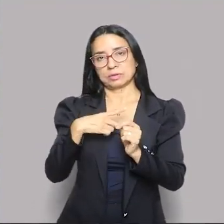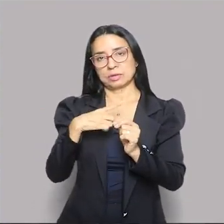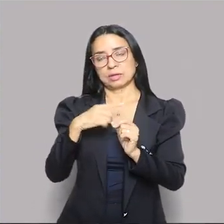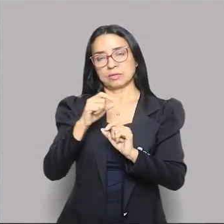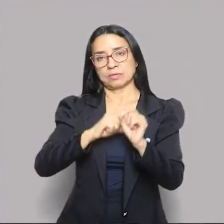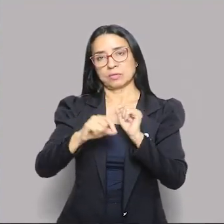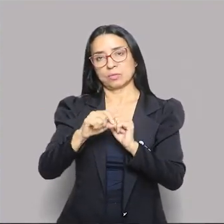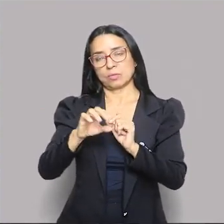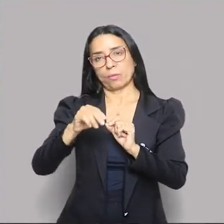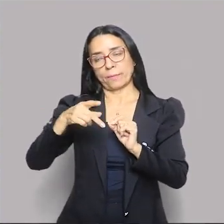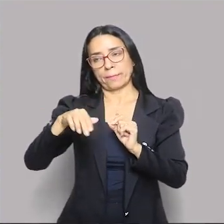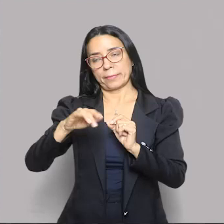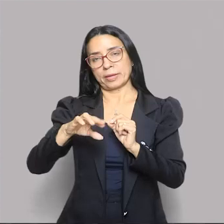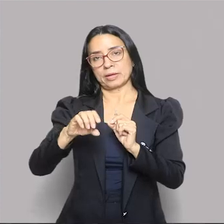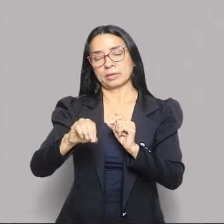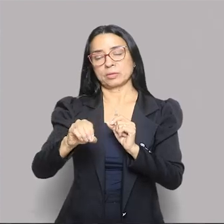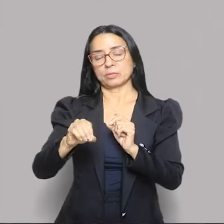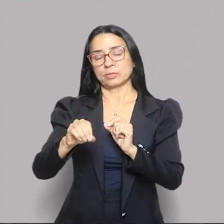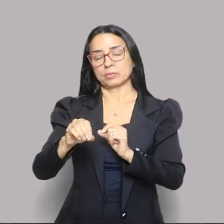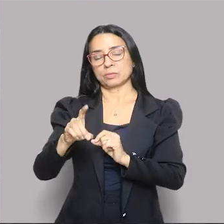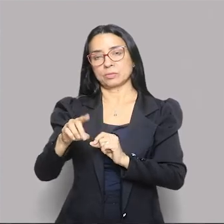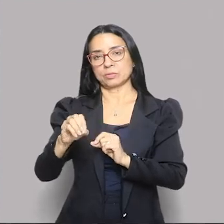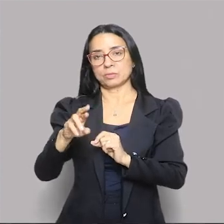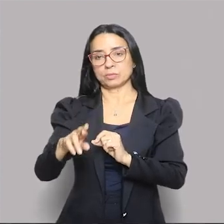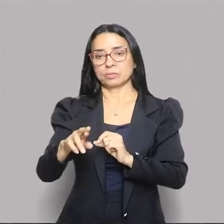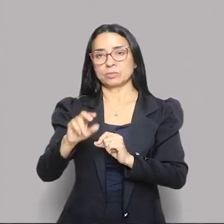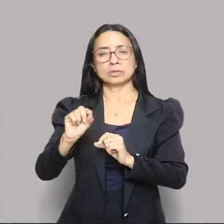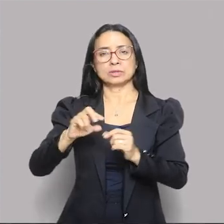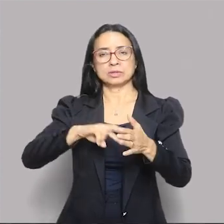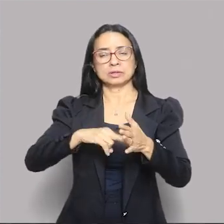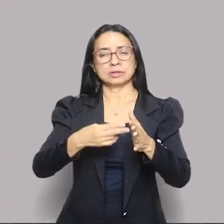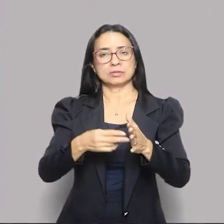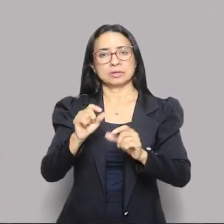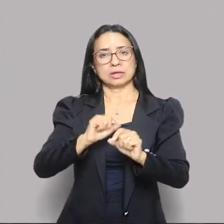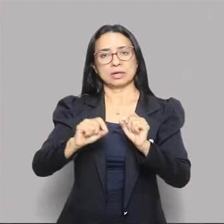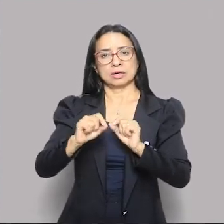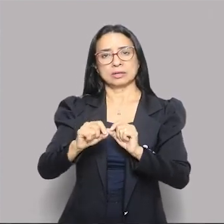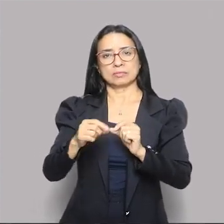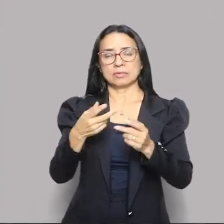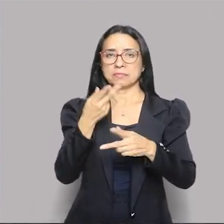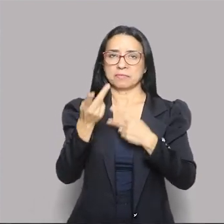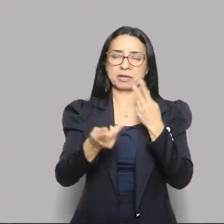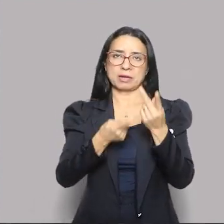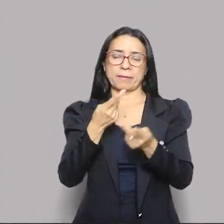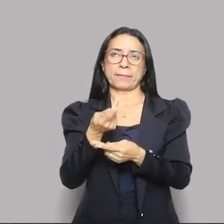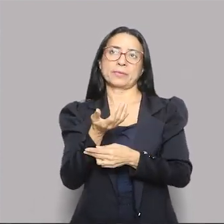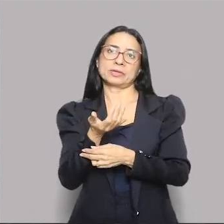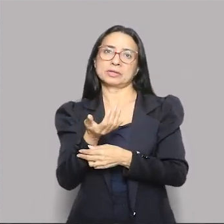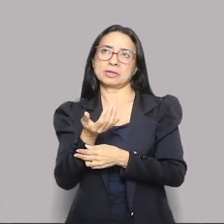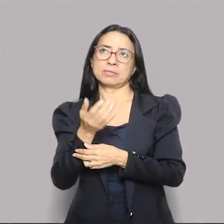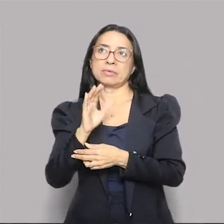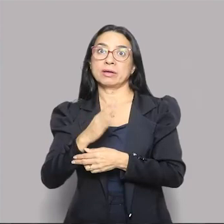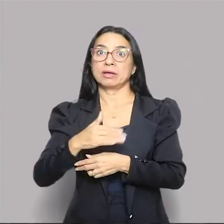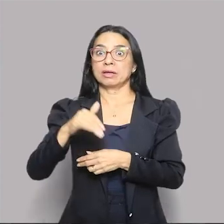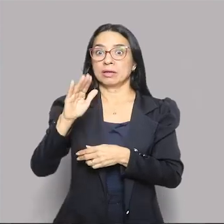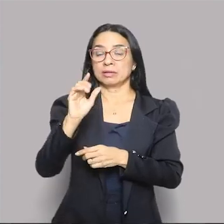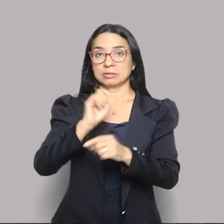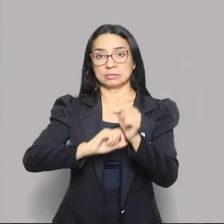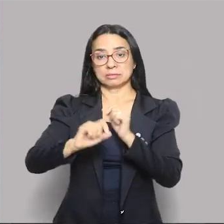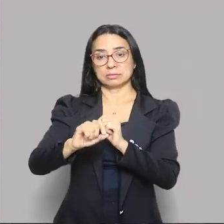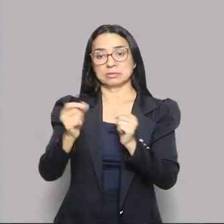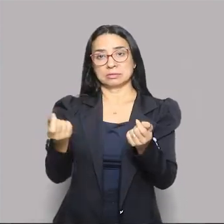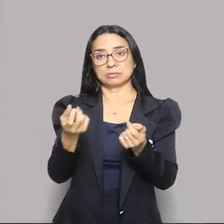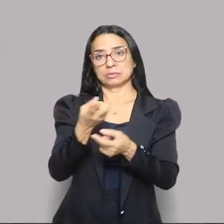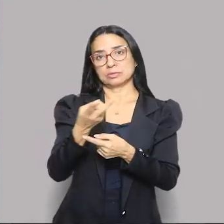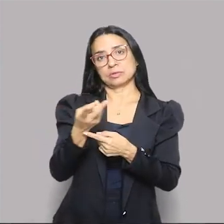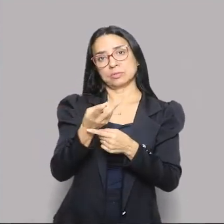sentido, pertinente a esse contexto, aqui você vai dizer, por outro lado, você vai dizer além disso, que são